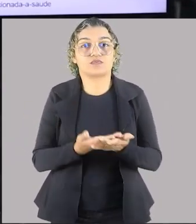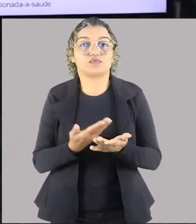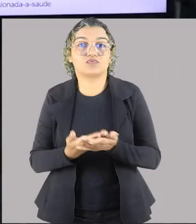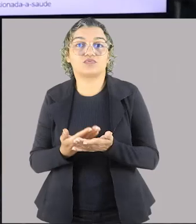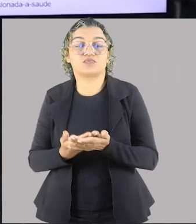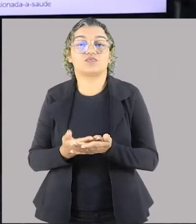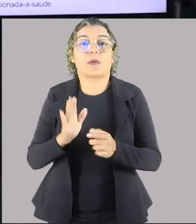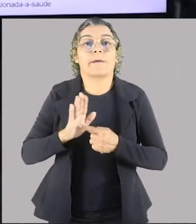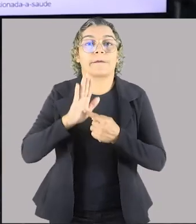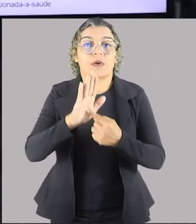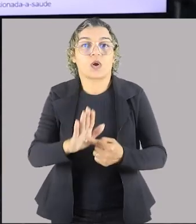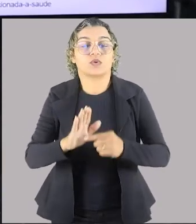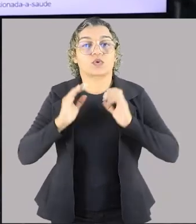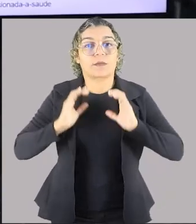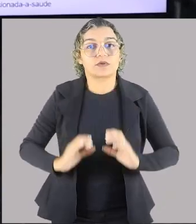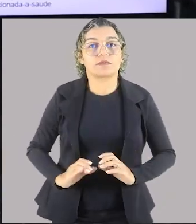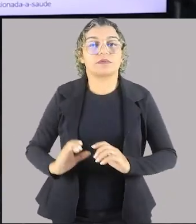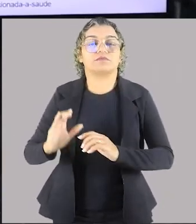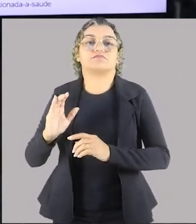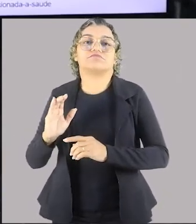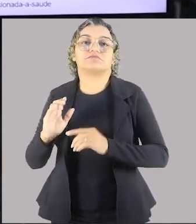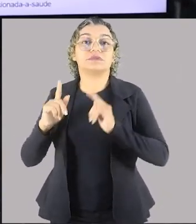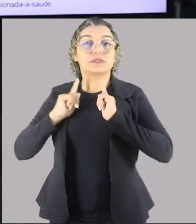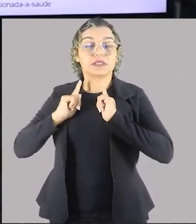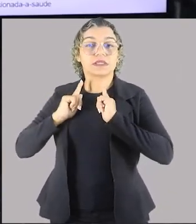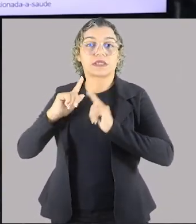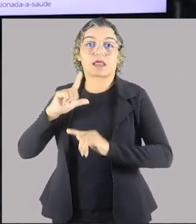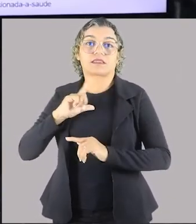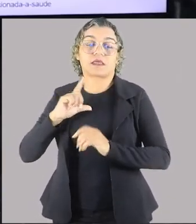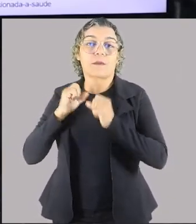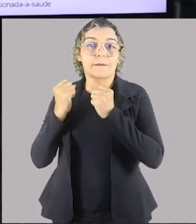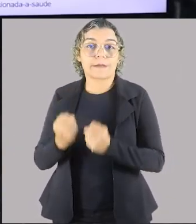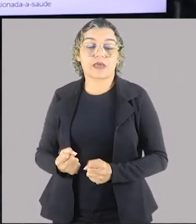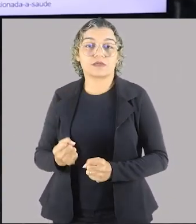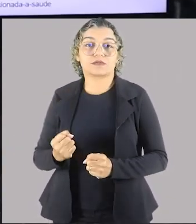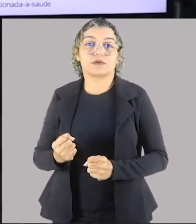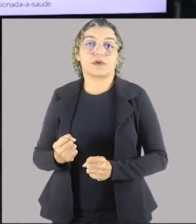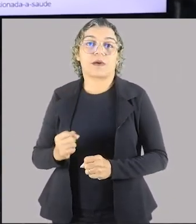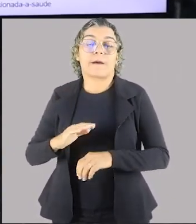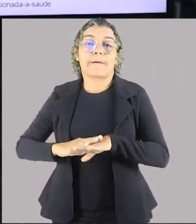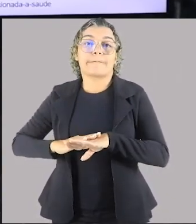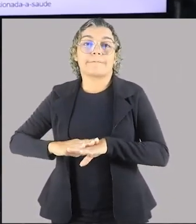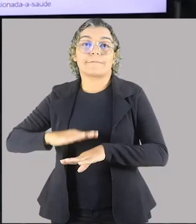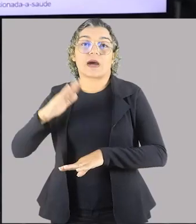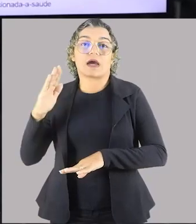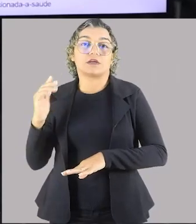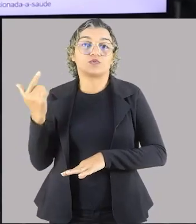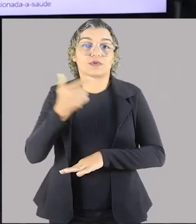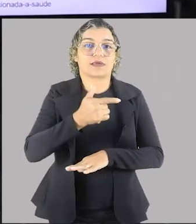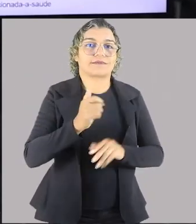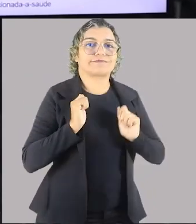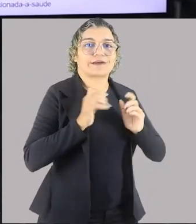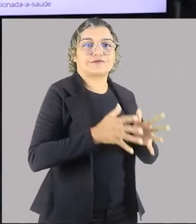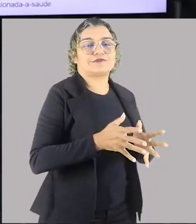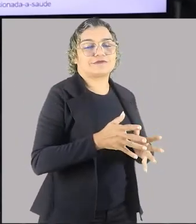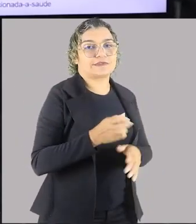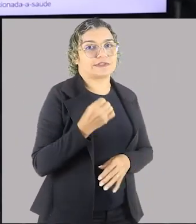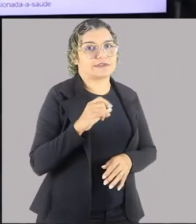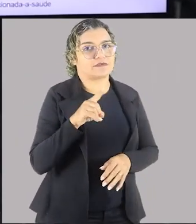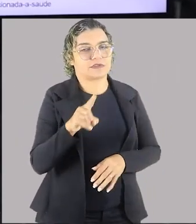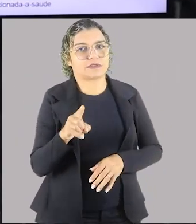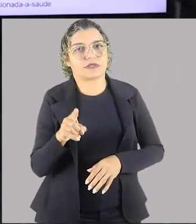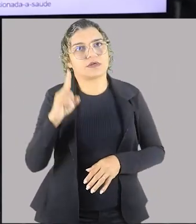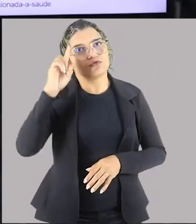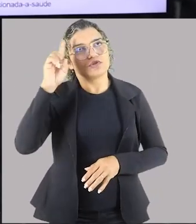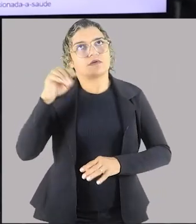comportamento sedentário, ele tem um peso maior do que ser um indivíduo ativo. Se você passa